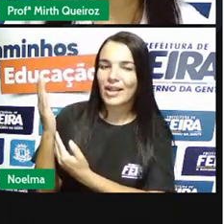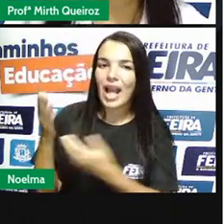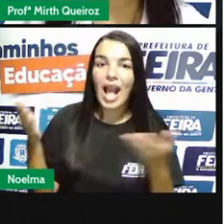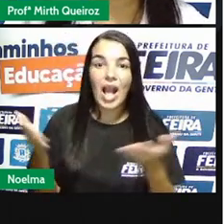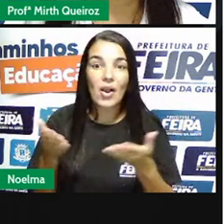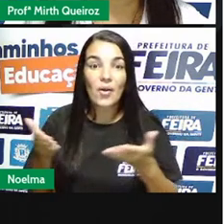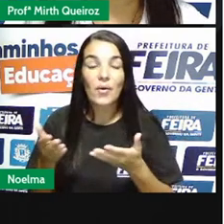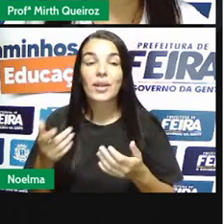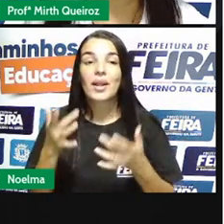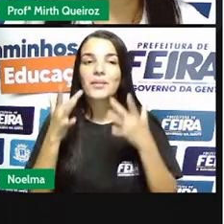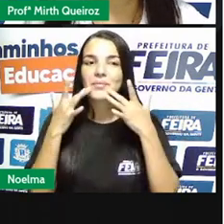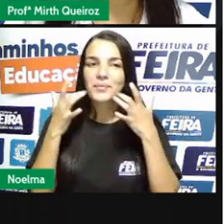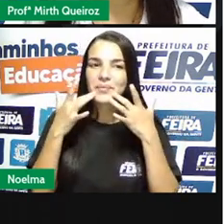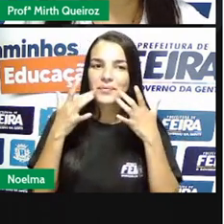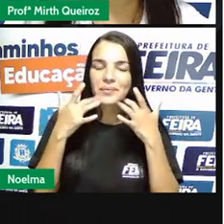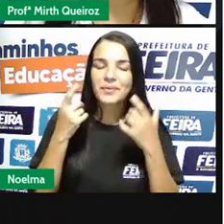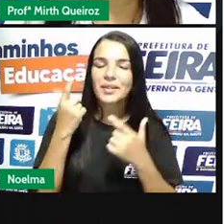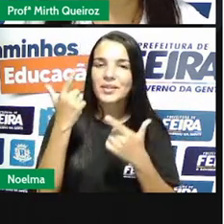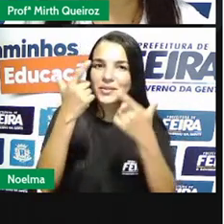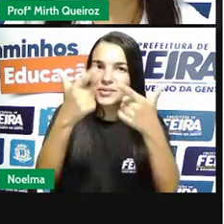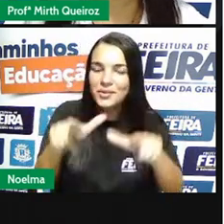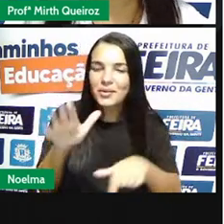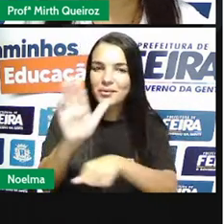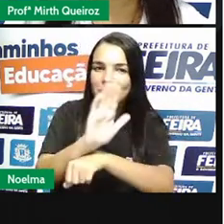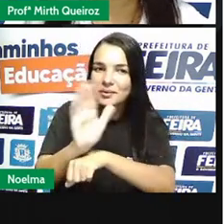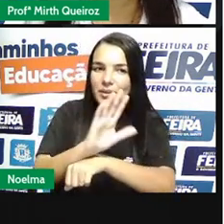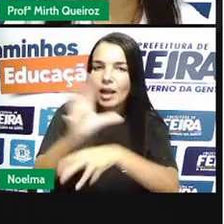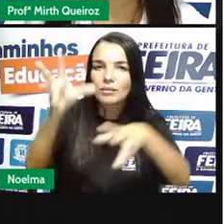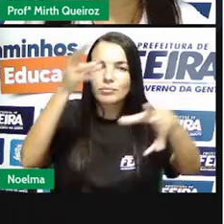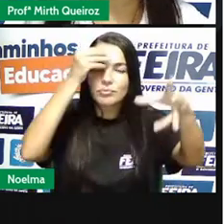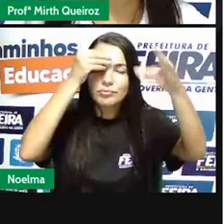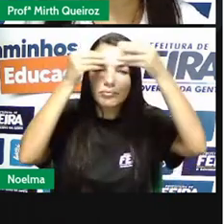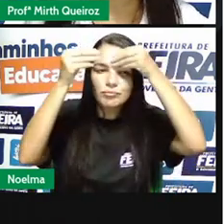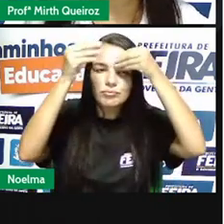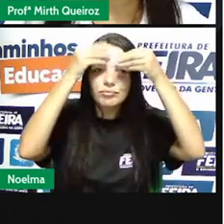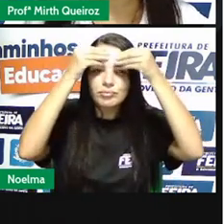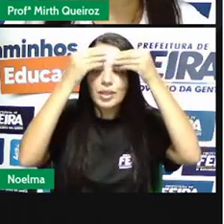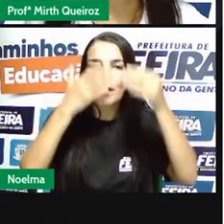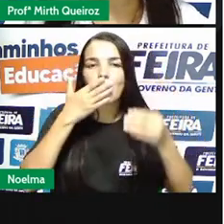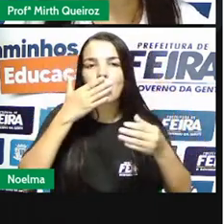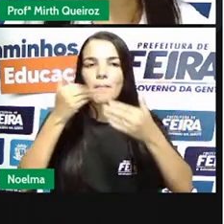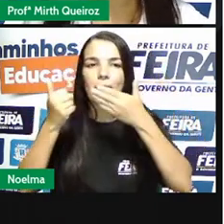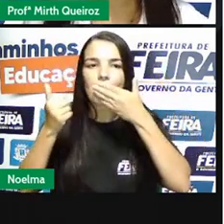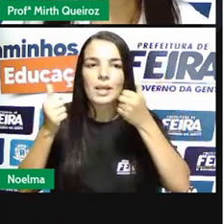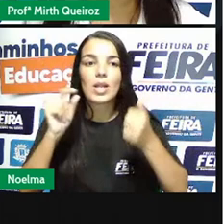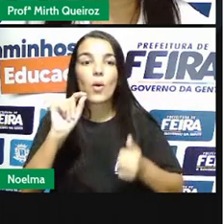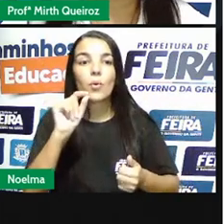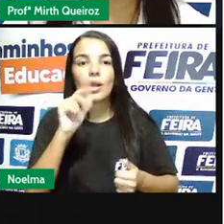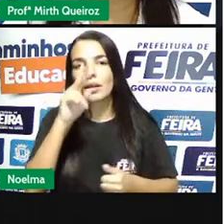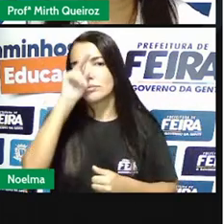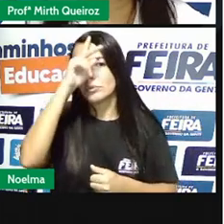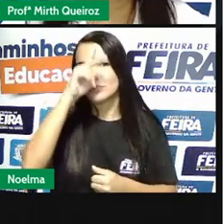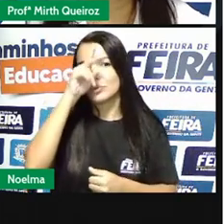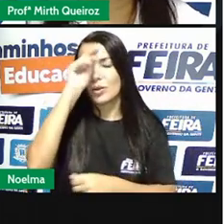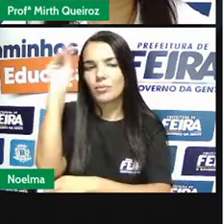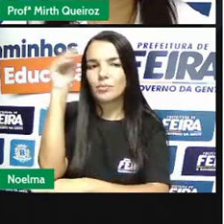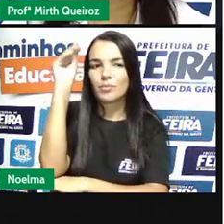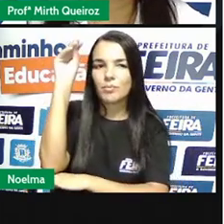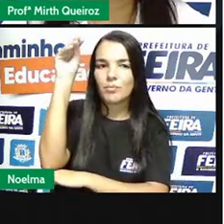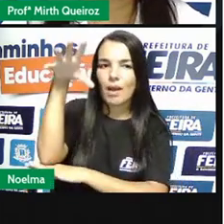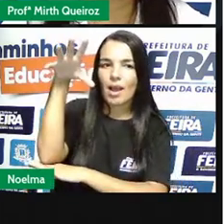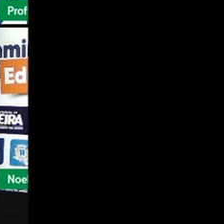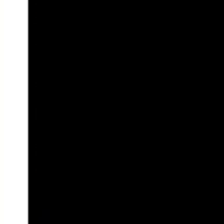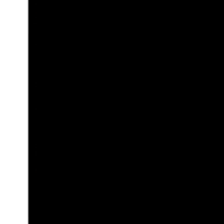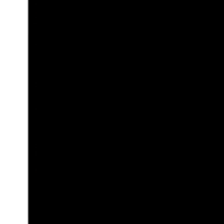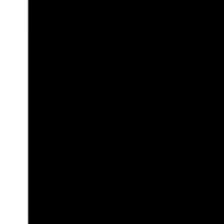mas a gente vai ver mais uma vez só para vocês compreenderem aí melhor o que que é um conto de Pasteur